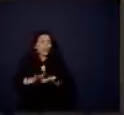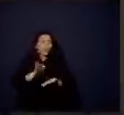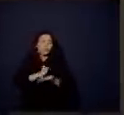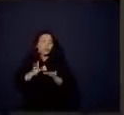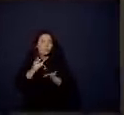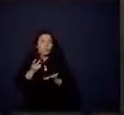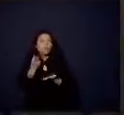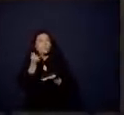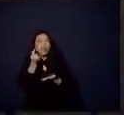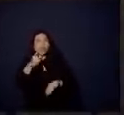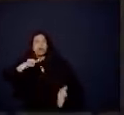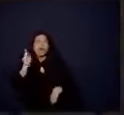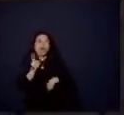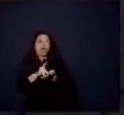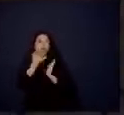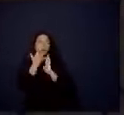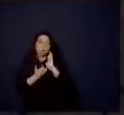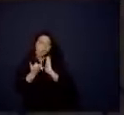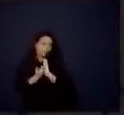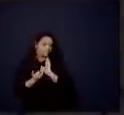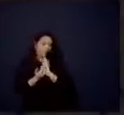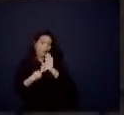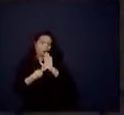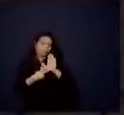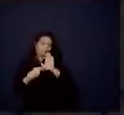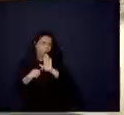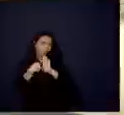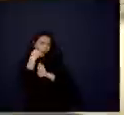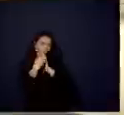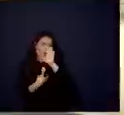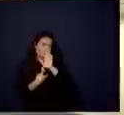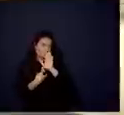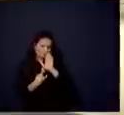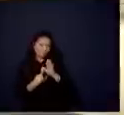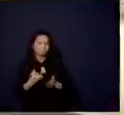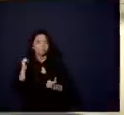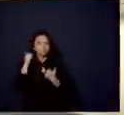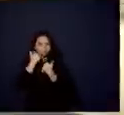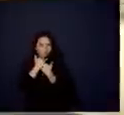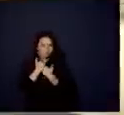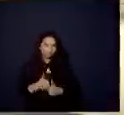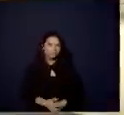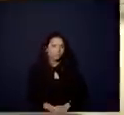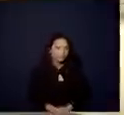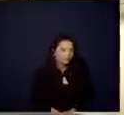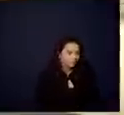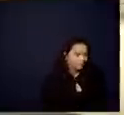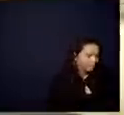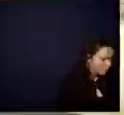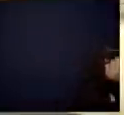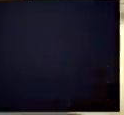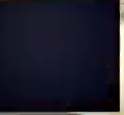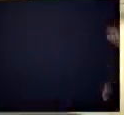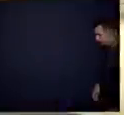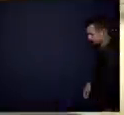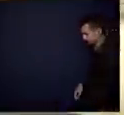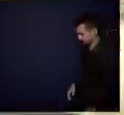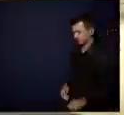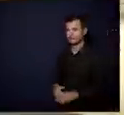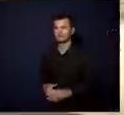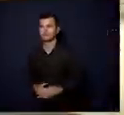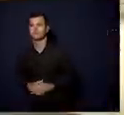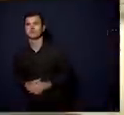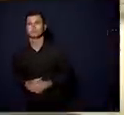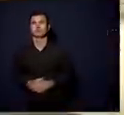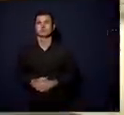a realidade aquele valor que aparece na Nota Fiscal com esse modelo é absolutamente transparente e é bom principalmente a